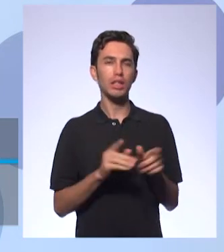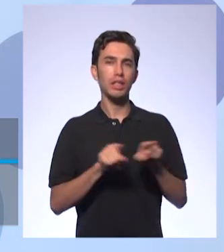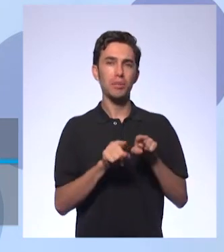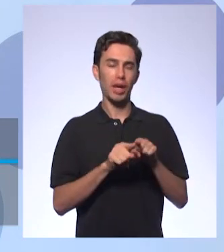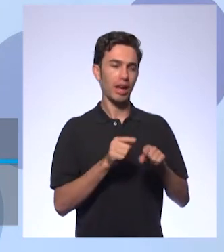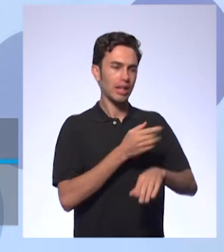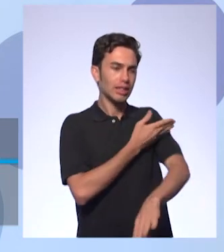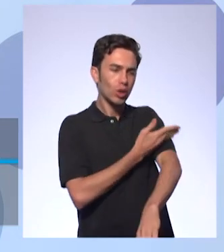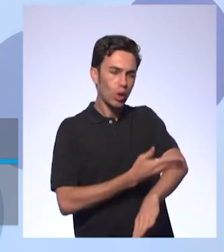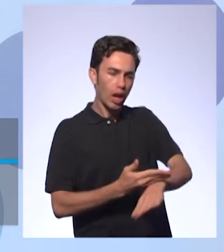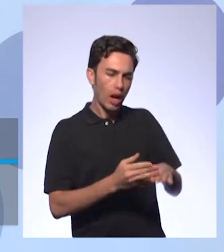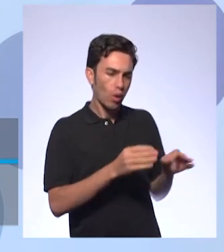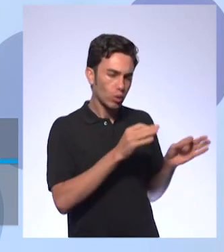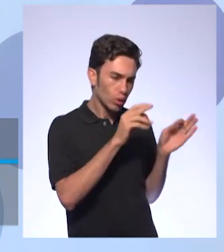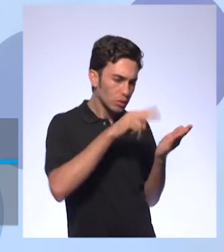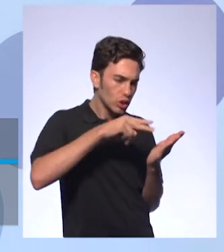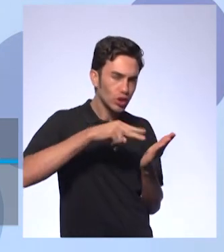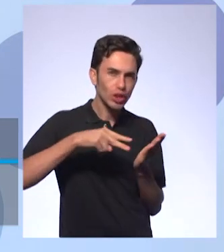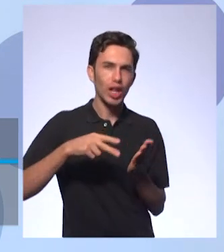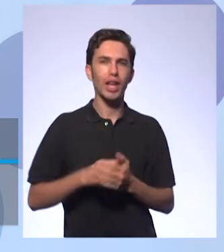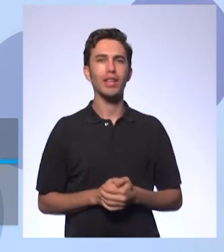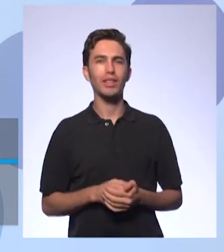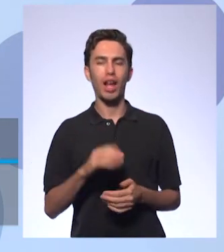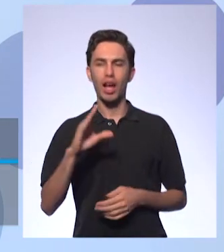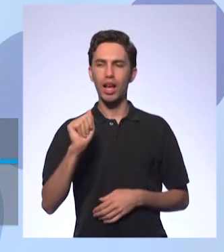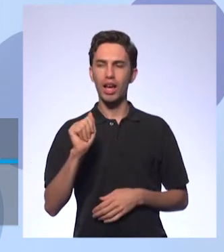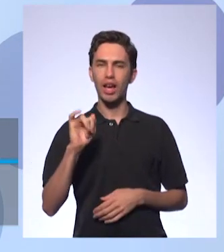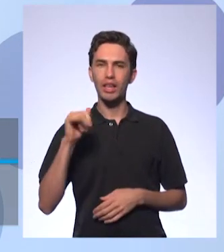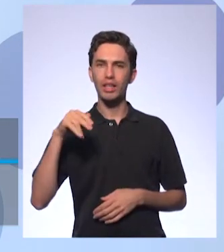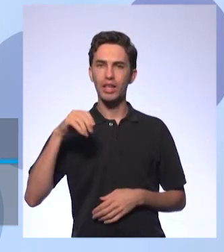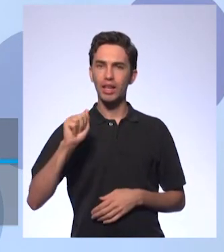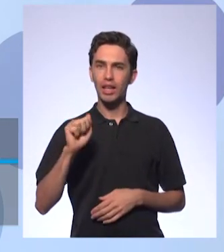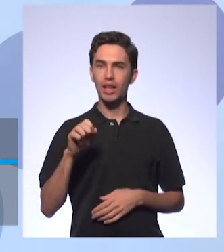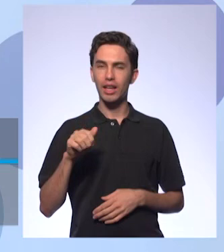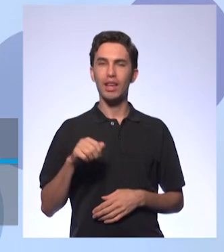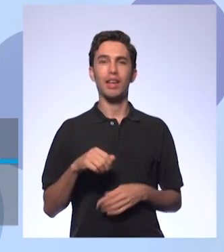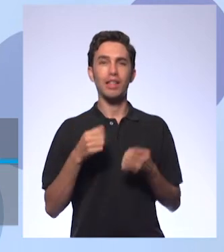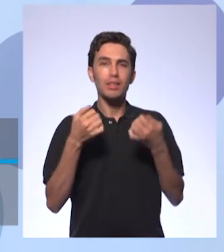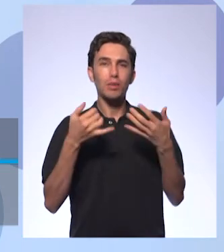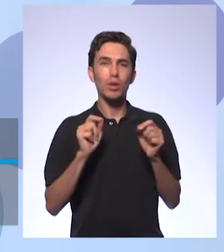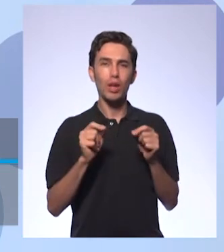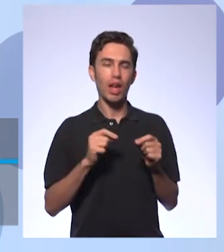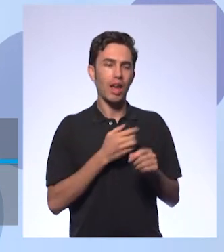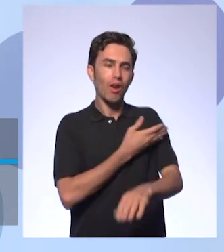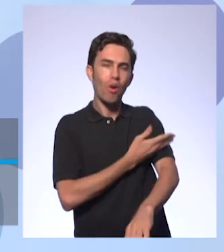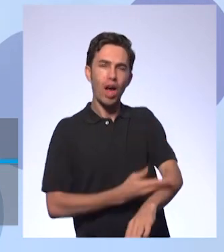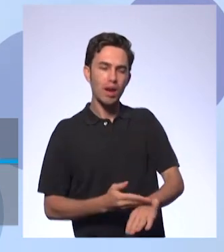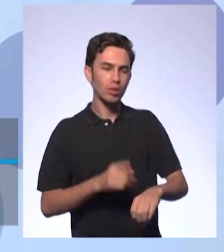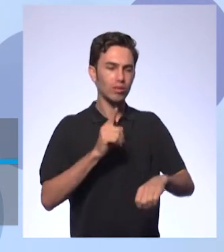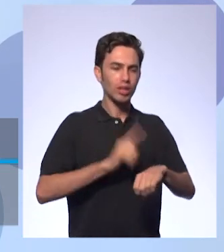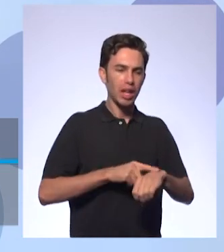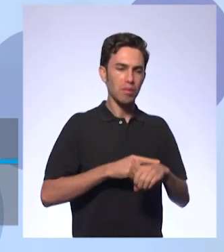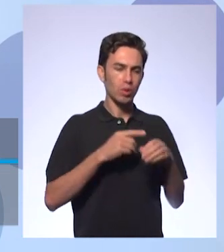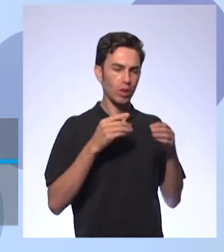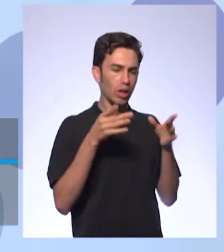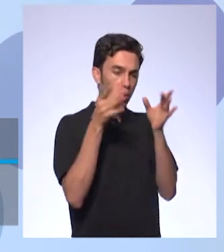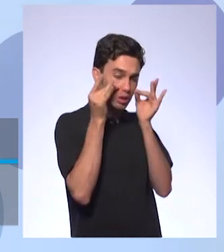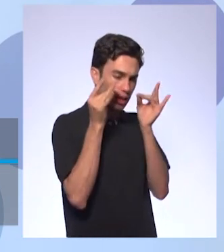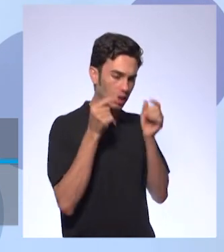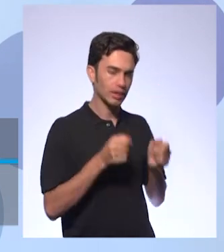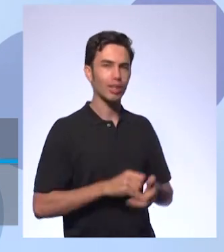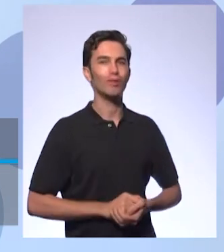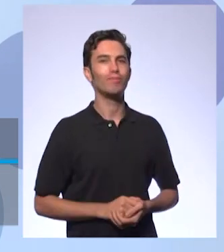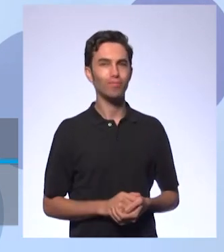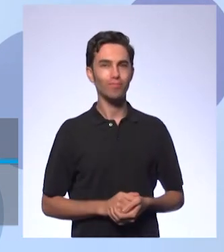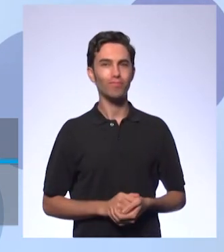né? A Cauane Freitas, deve ser isso, a Cauane diz, tornar um hábito, questão de tempo e concentração. Ela concentra tudo o que todo mundo está